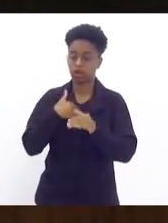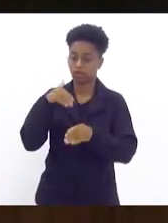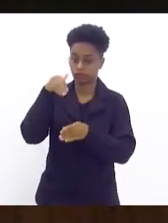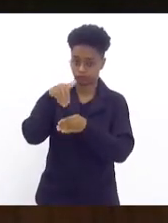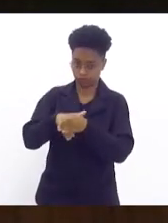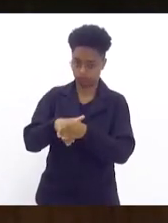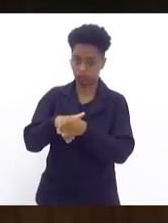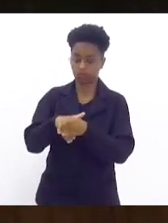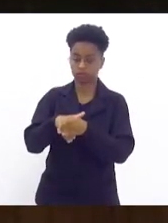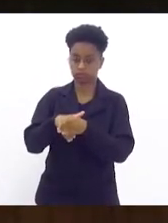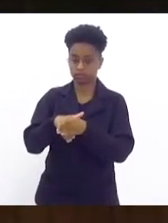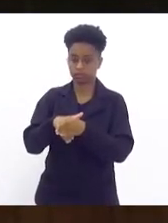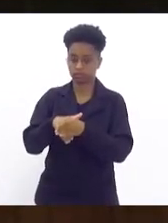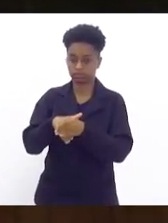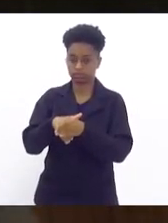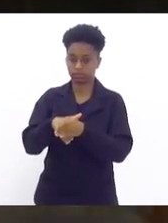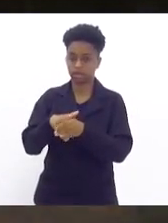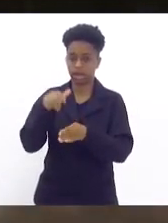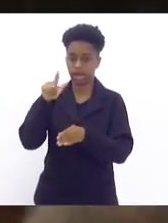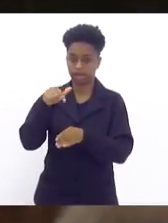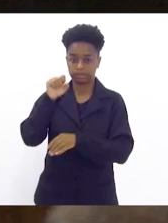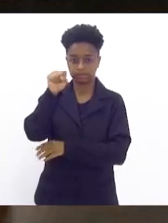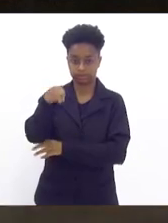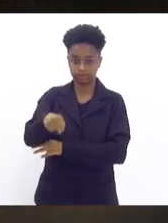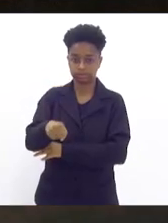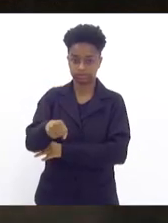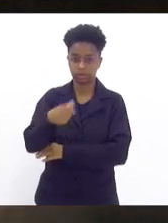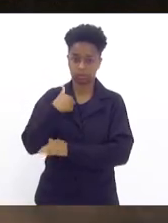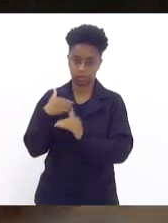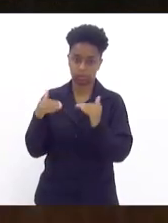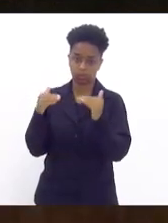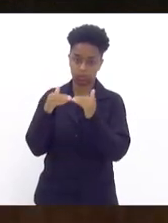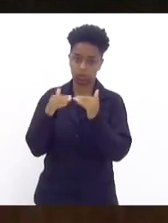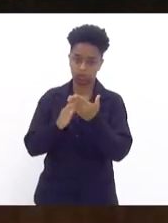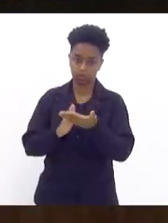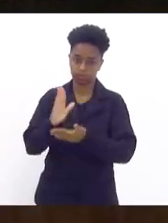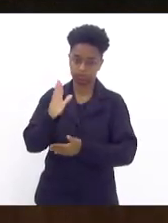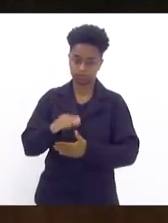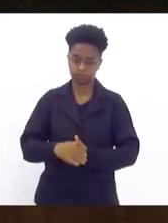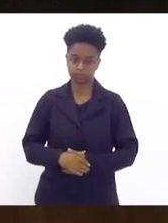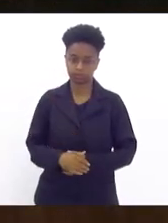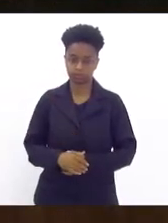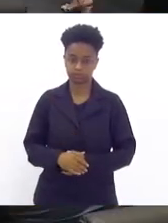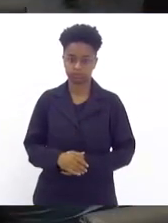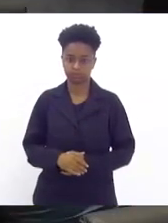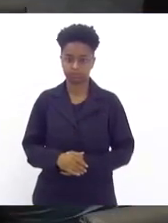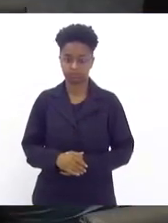para este projeto será o voto Sim será favorável a aprovação